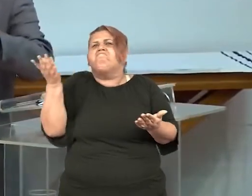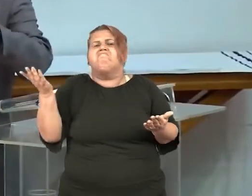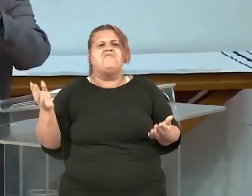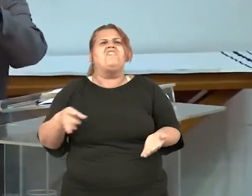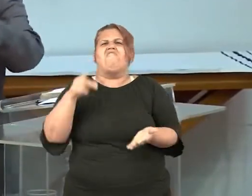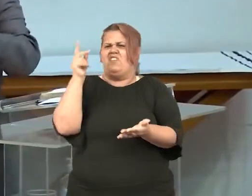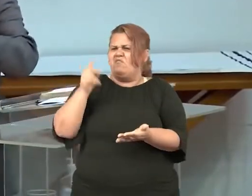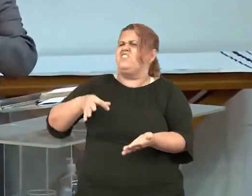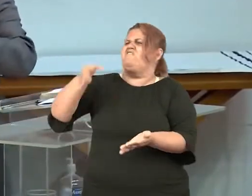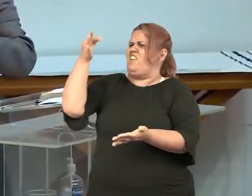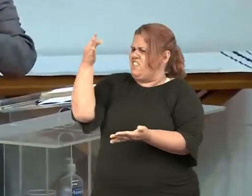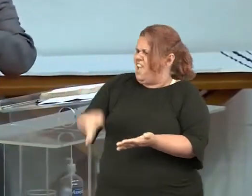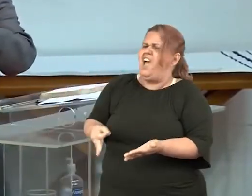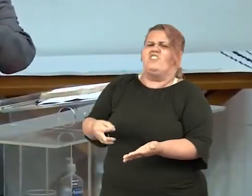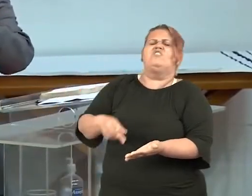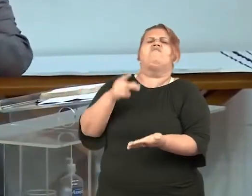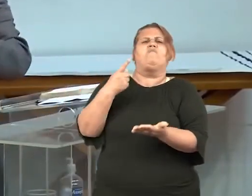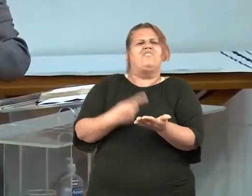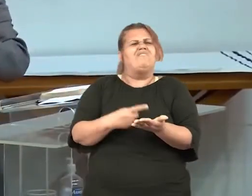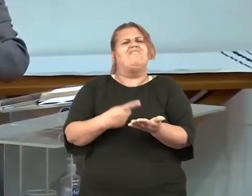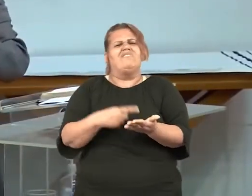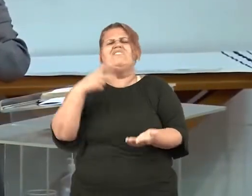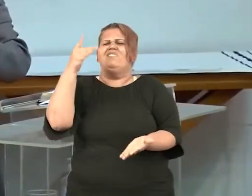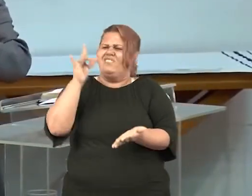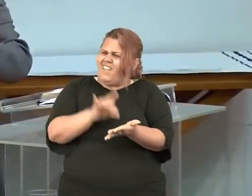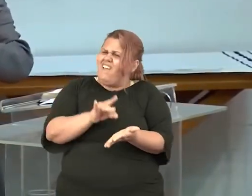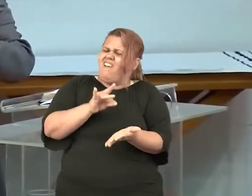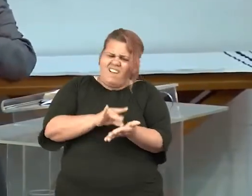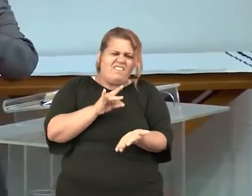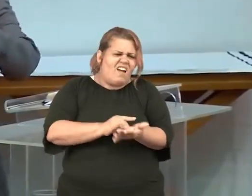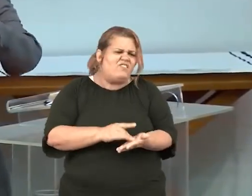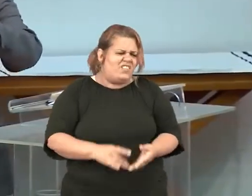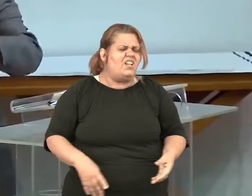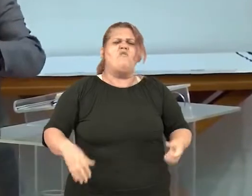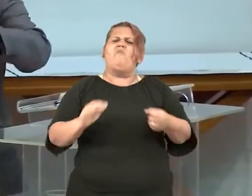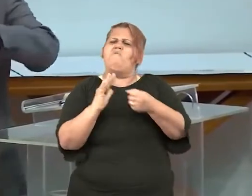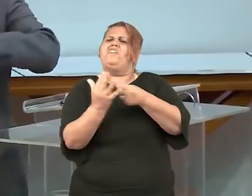afirmando que em 2020 teríamos uma pandemia que botaria as